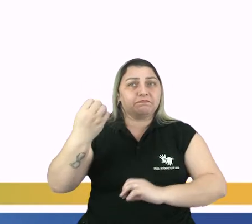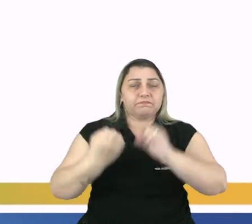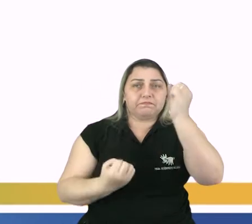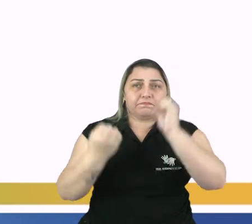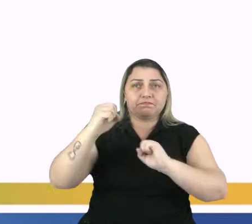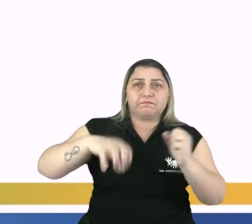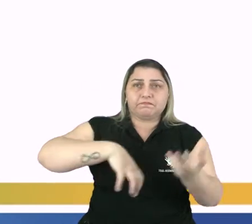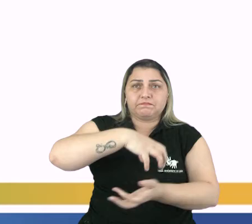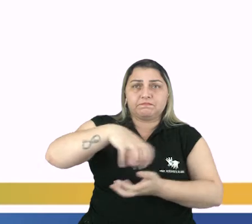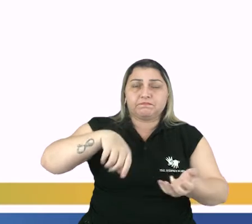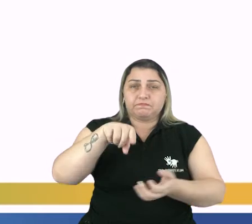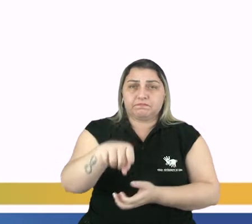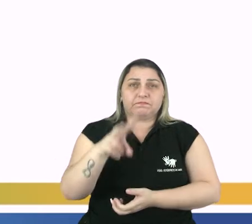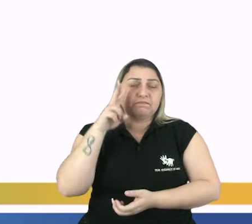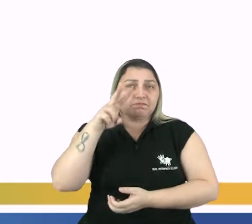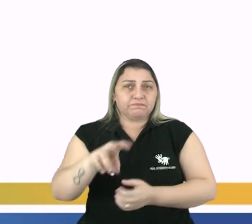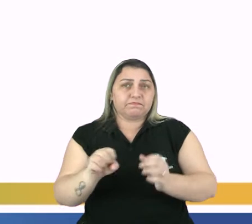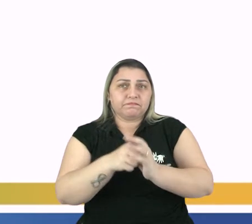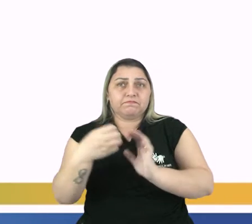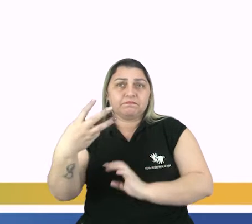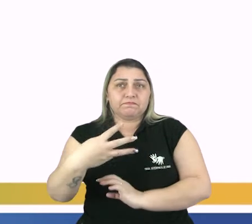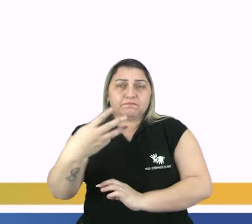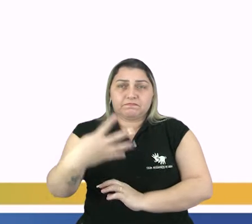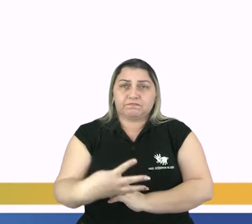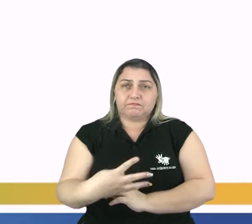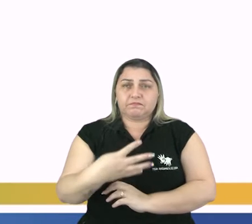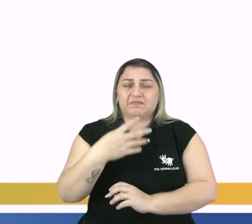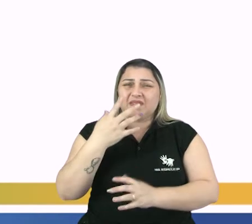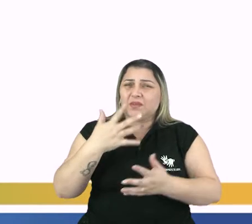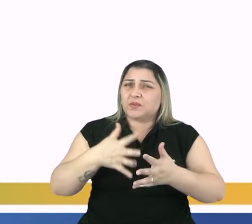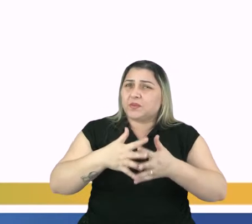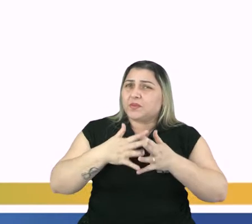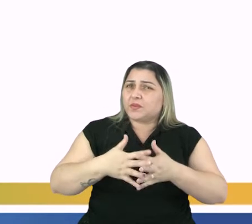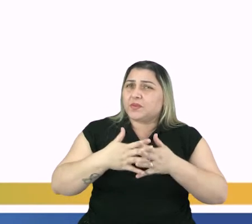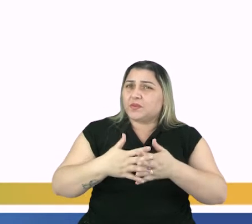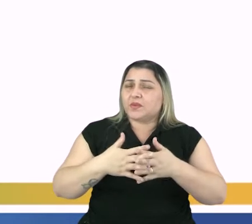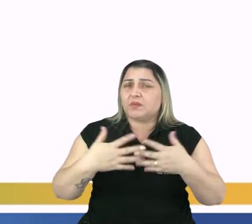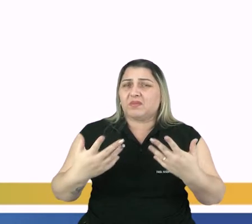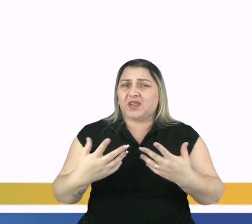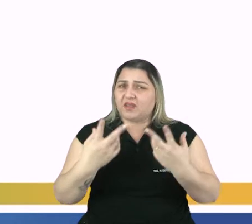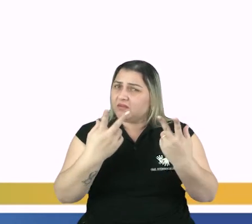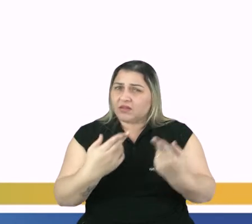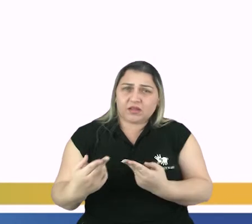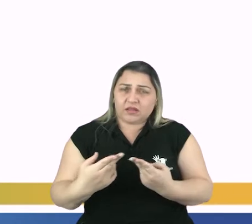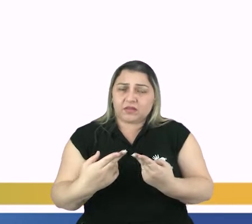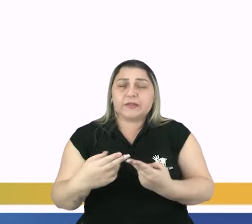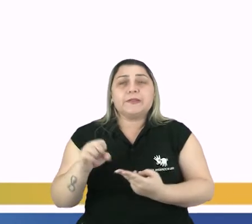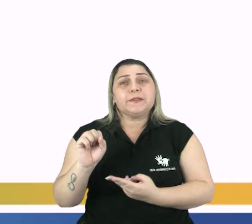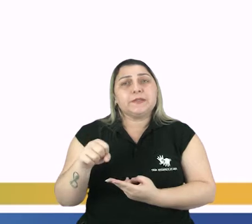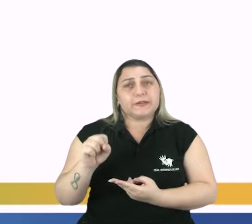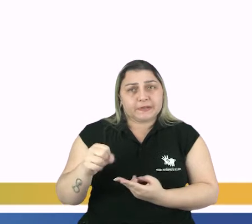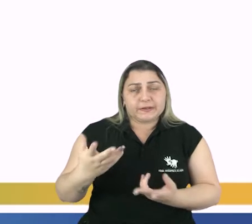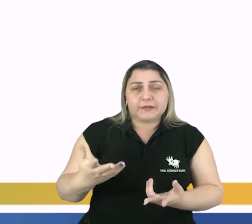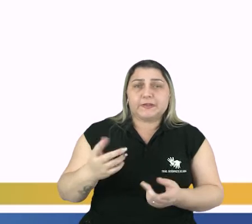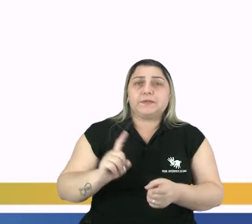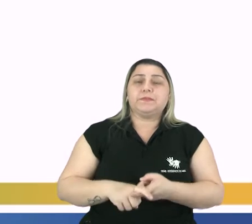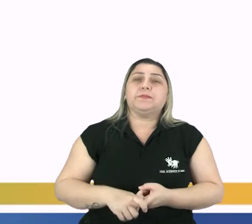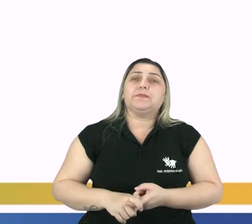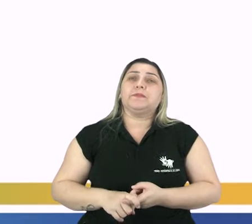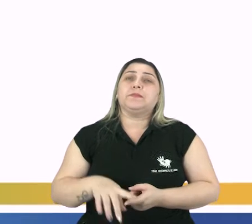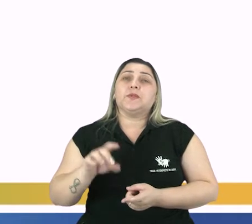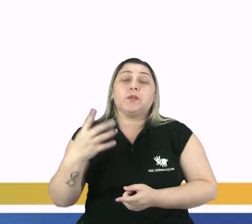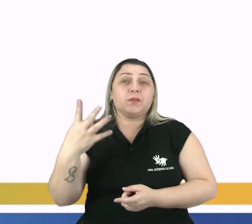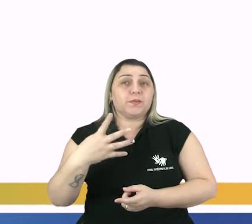revolução industrial. Então, quando você vai ver a característica da terceira e da quarta, você fica meio confuso. Você fala, mas não é a mesma coisa? Sim, praticamente a mesma coisa,